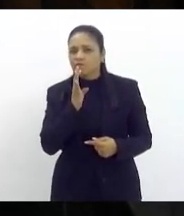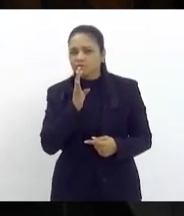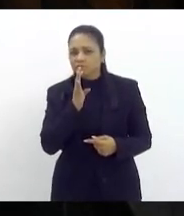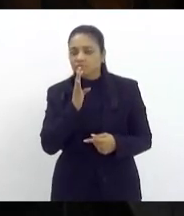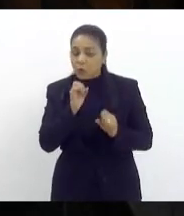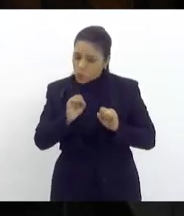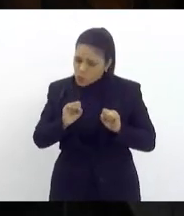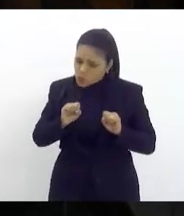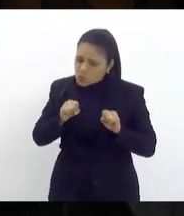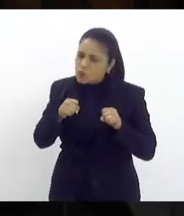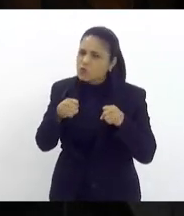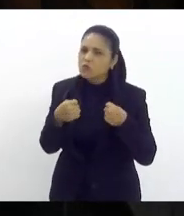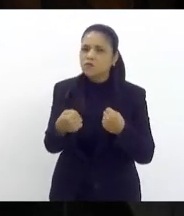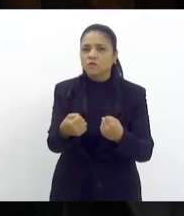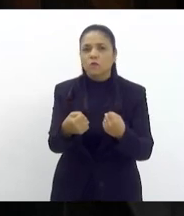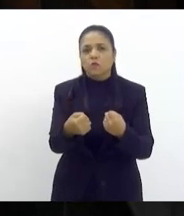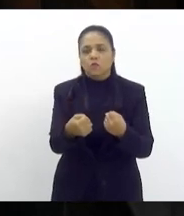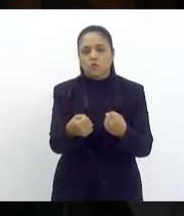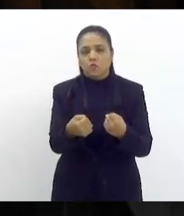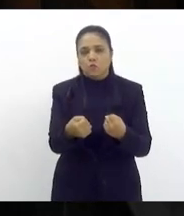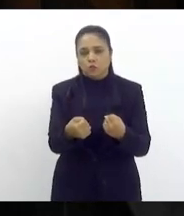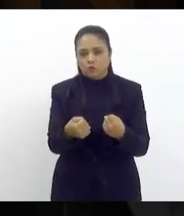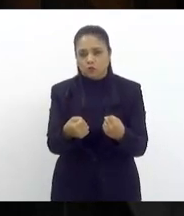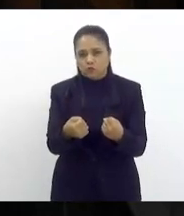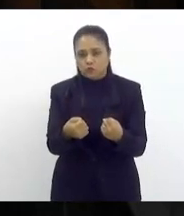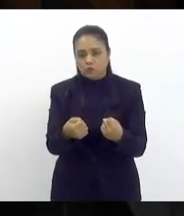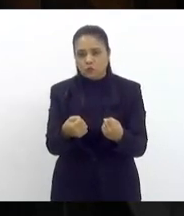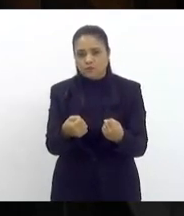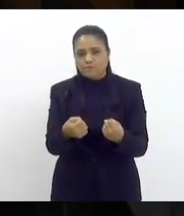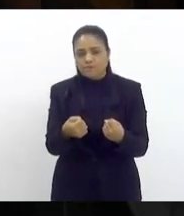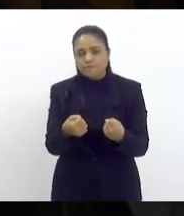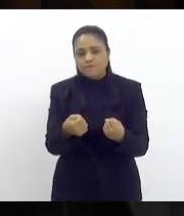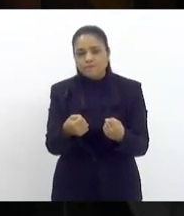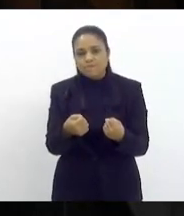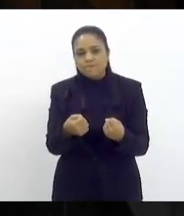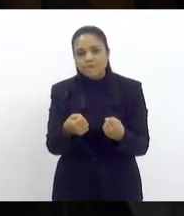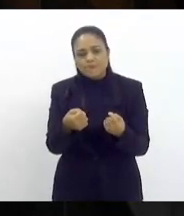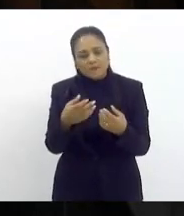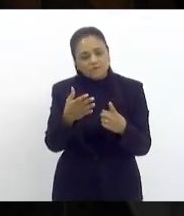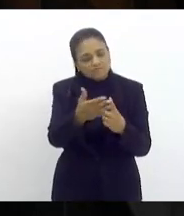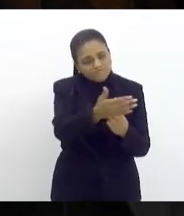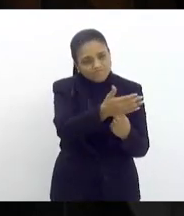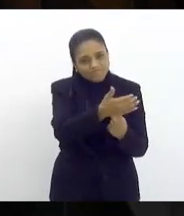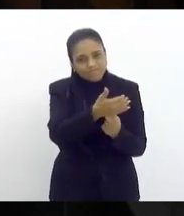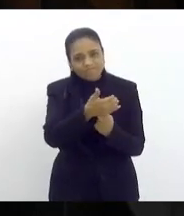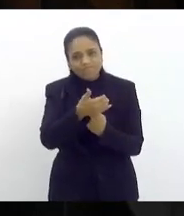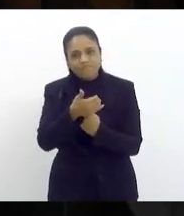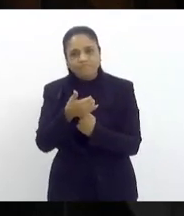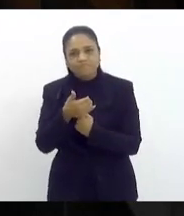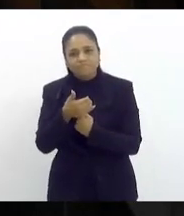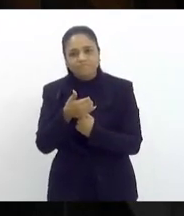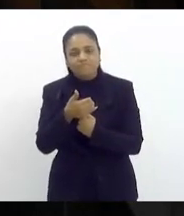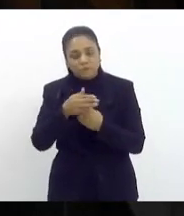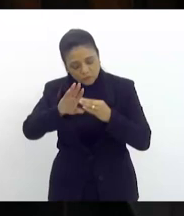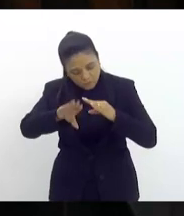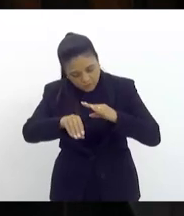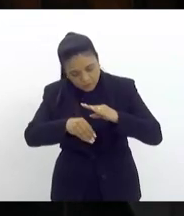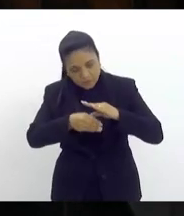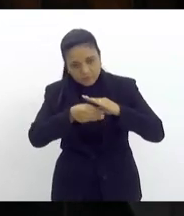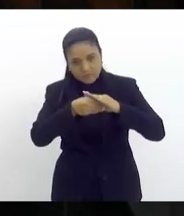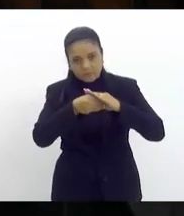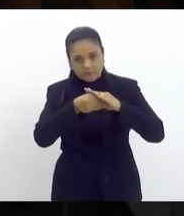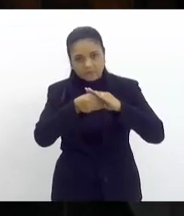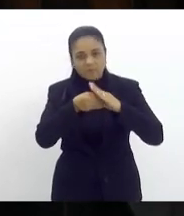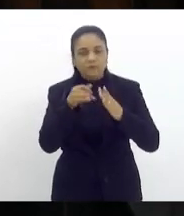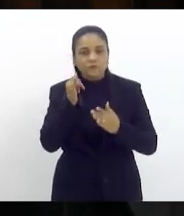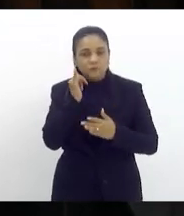esforço no sentido de acolher, no parecer do relator,